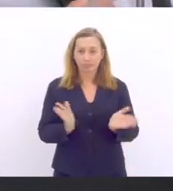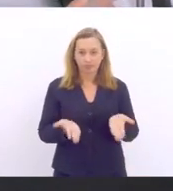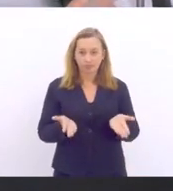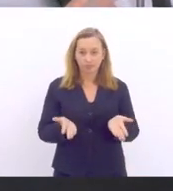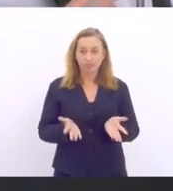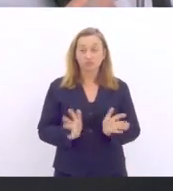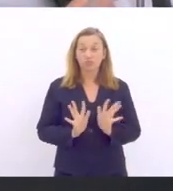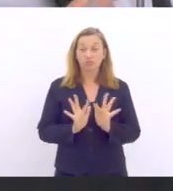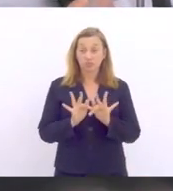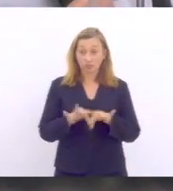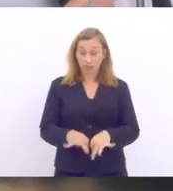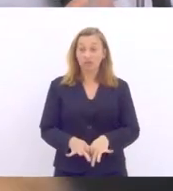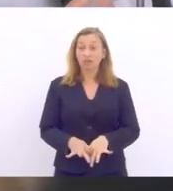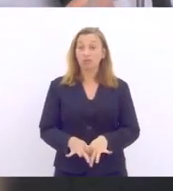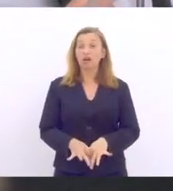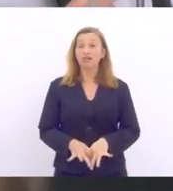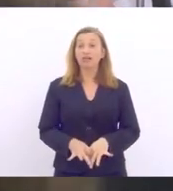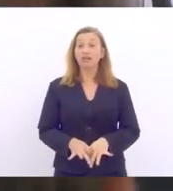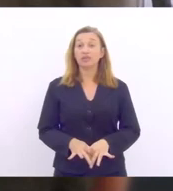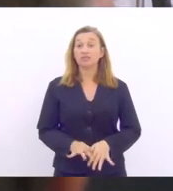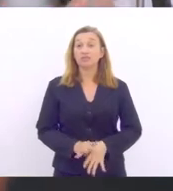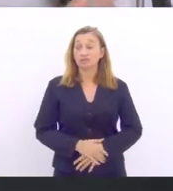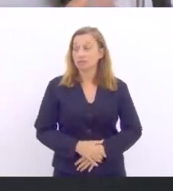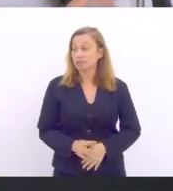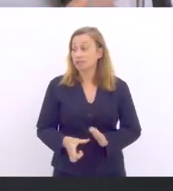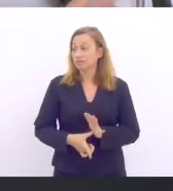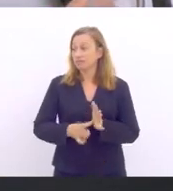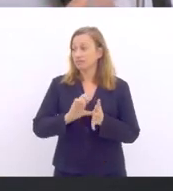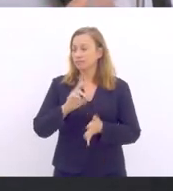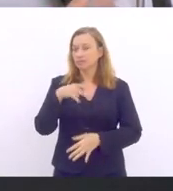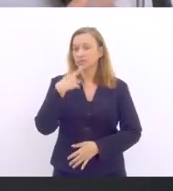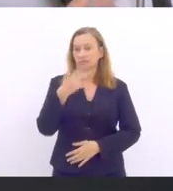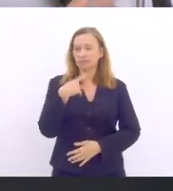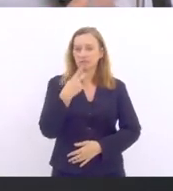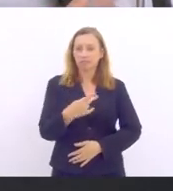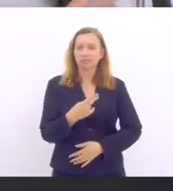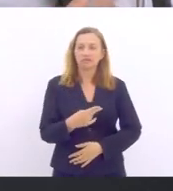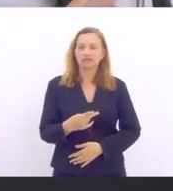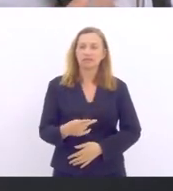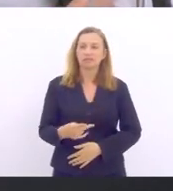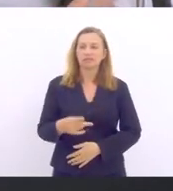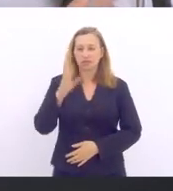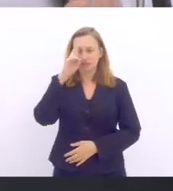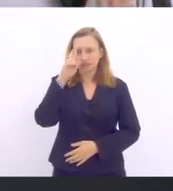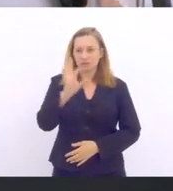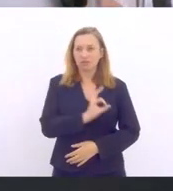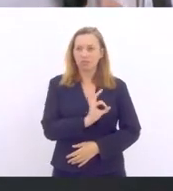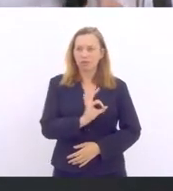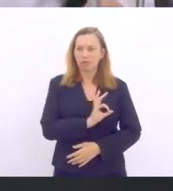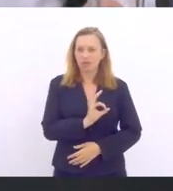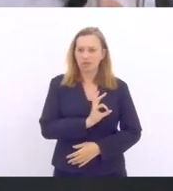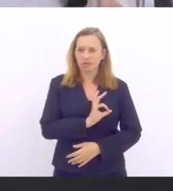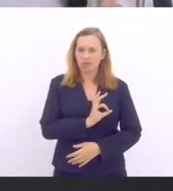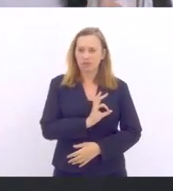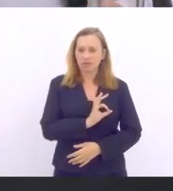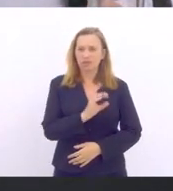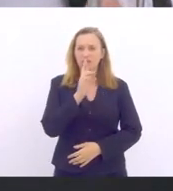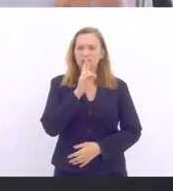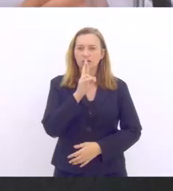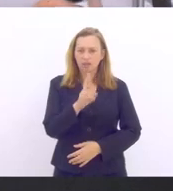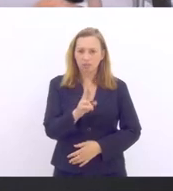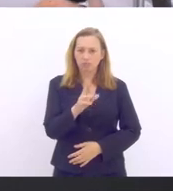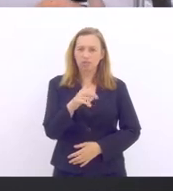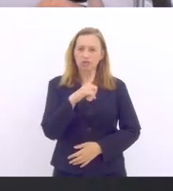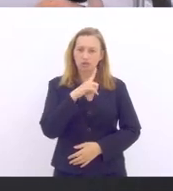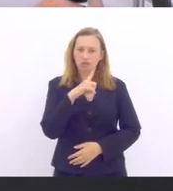os finalmente. Isso. Queremos antes passar a palavra para o Tenente Coronel, isso, que tem